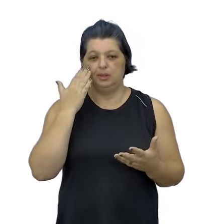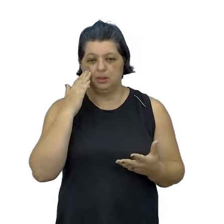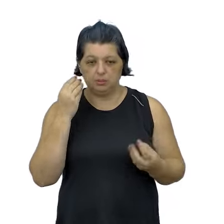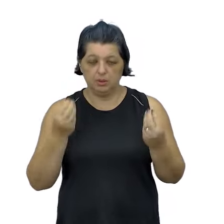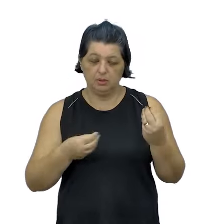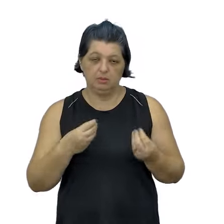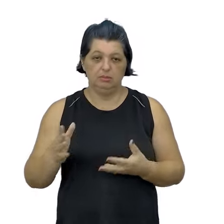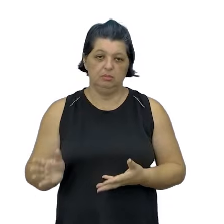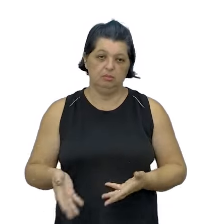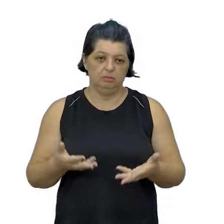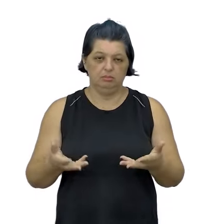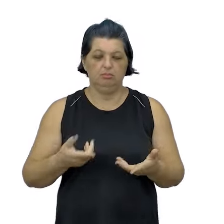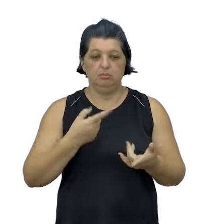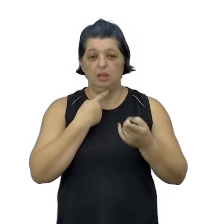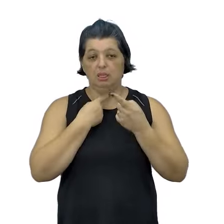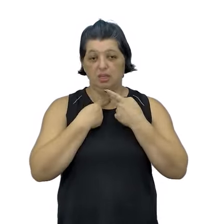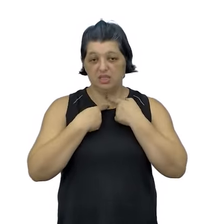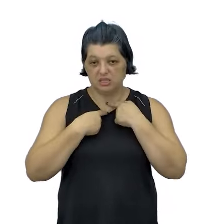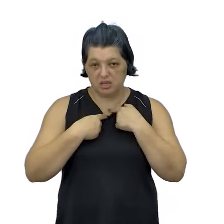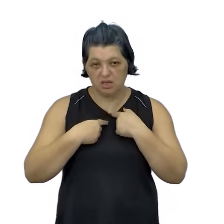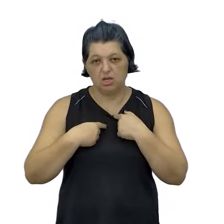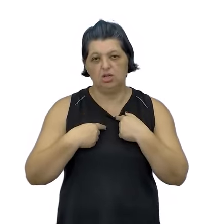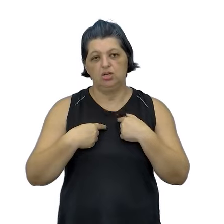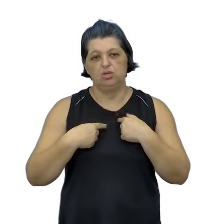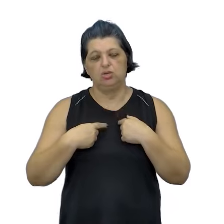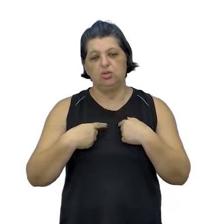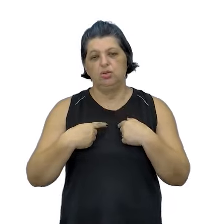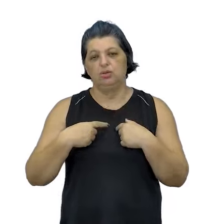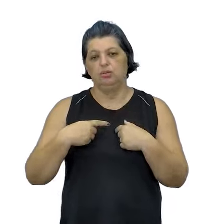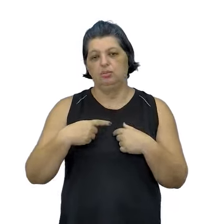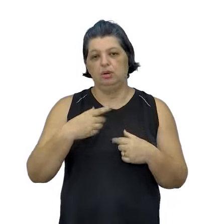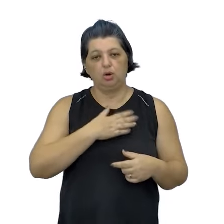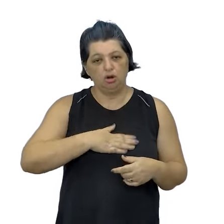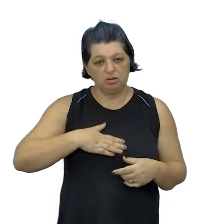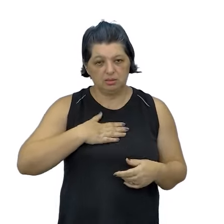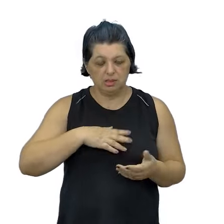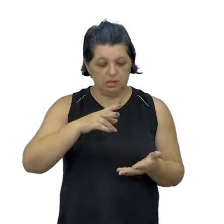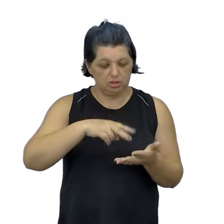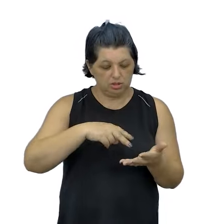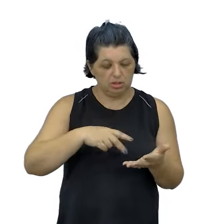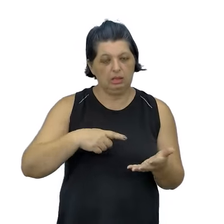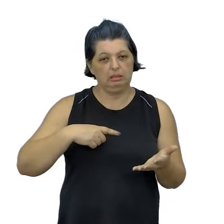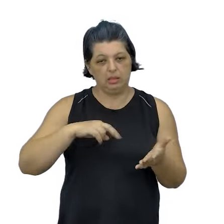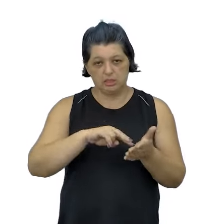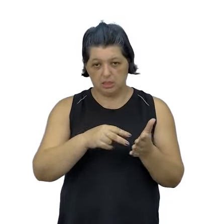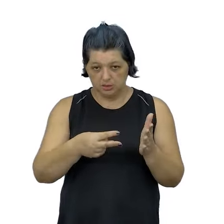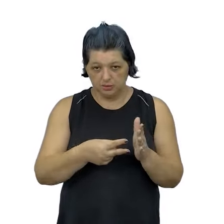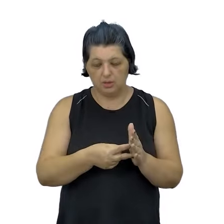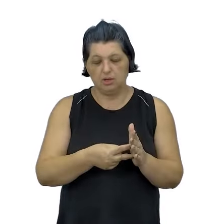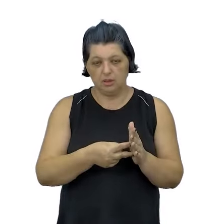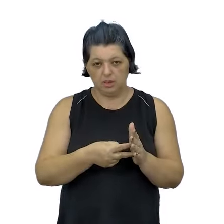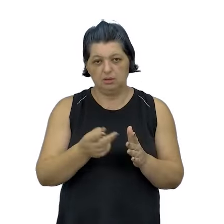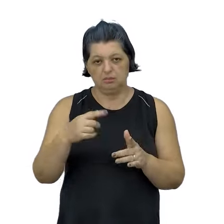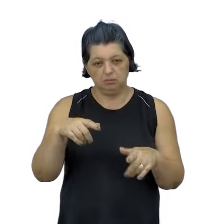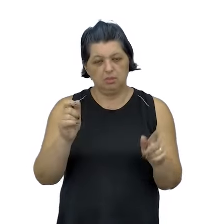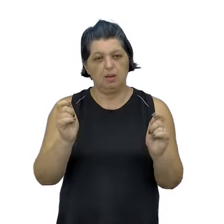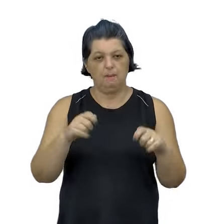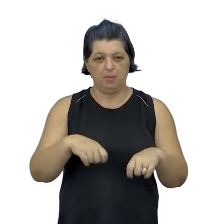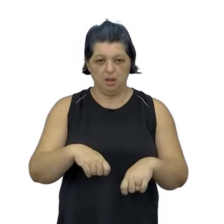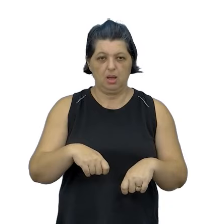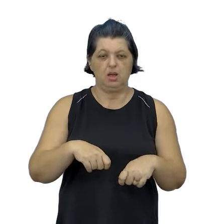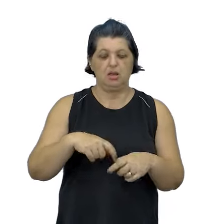os estudantes o desejo pelo ato de ler, né, para que eles vejam que tem sentido, sintam capazes também, né,